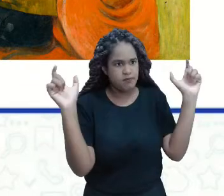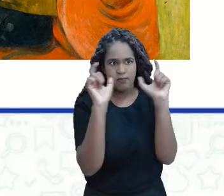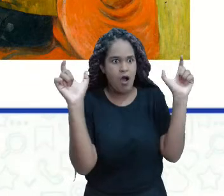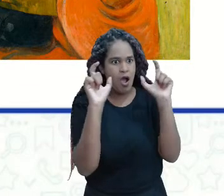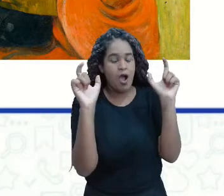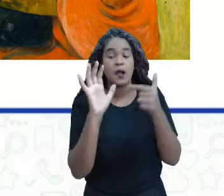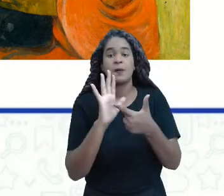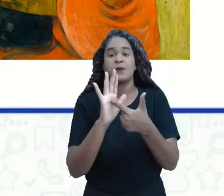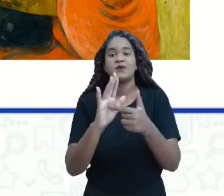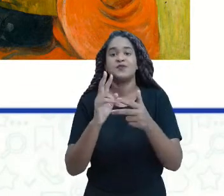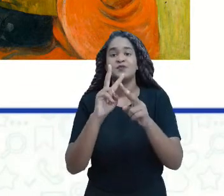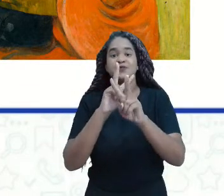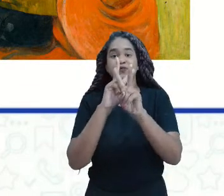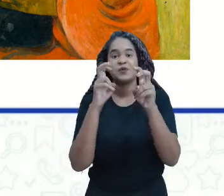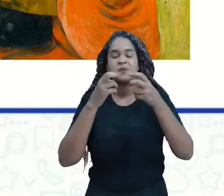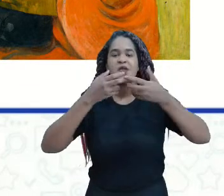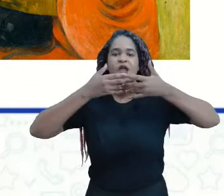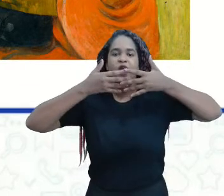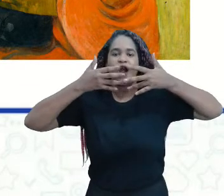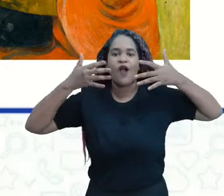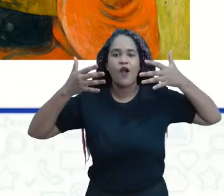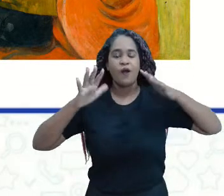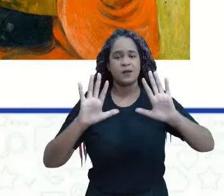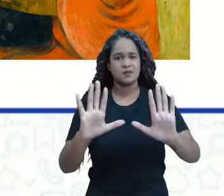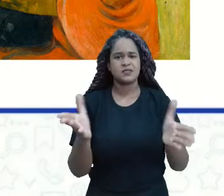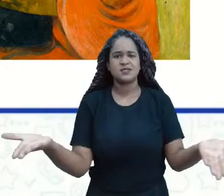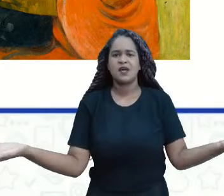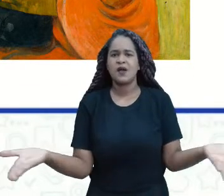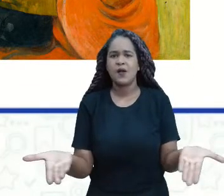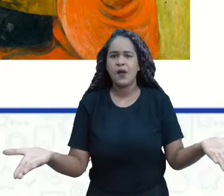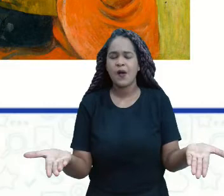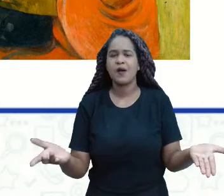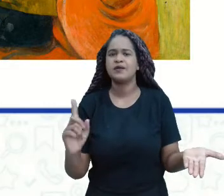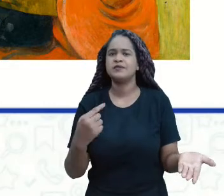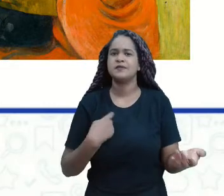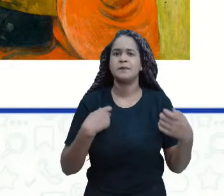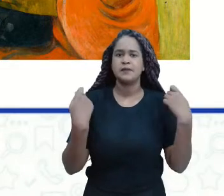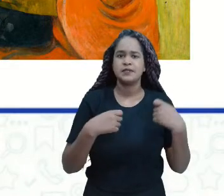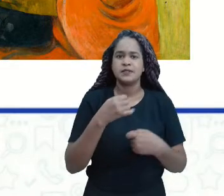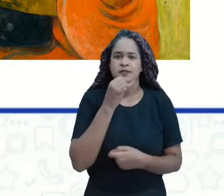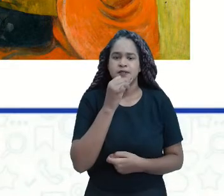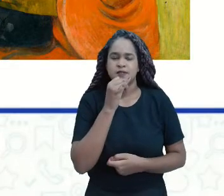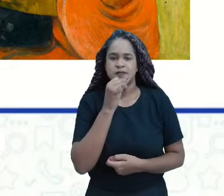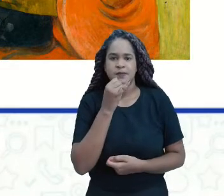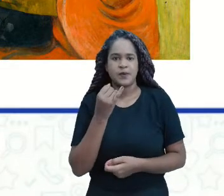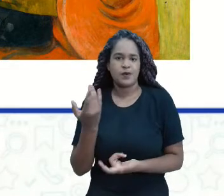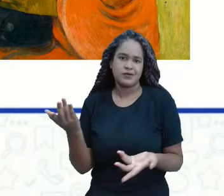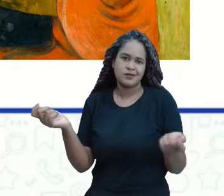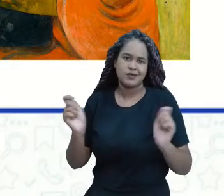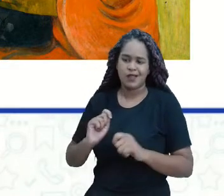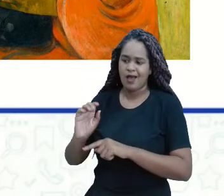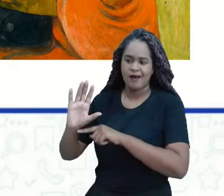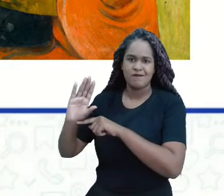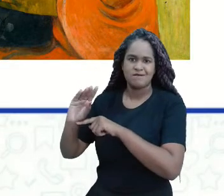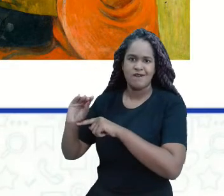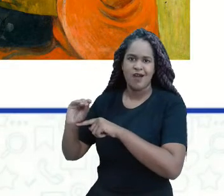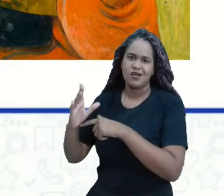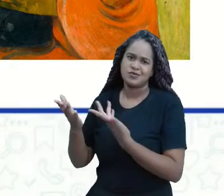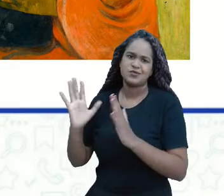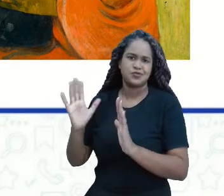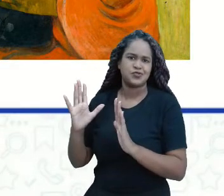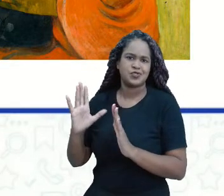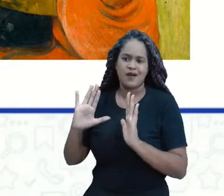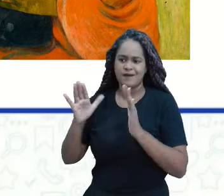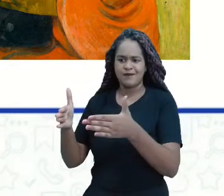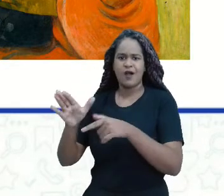da cor. Agora que a gente não precisa mais retratar a realidade como uma câmera fotográfica, porque já existe uma máquina para